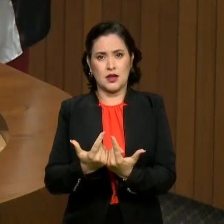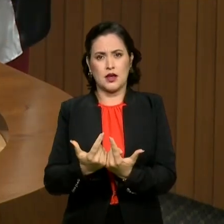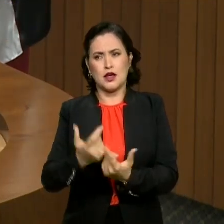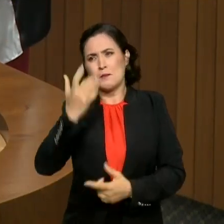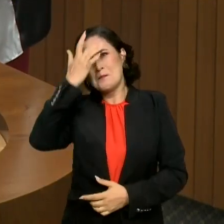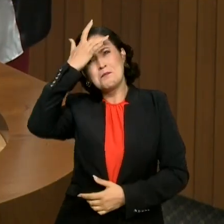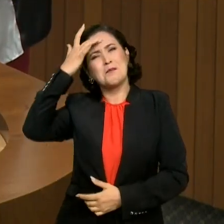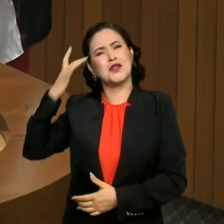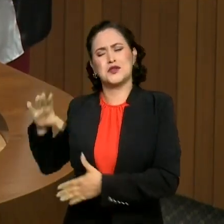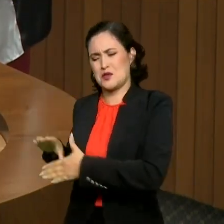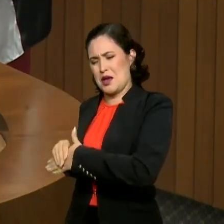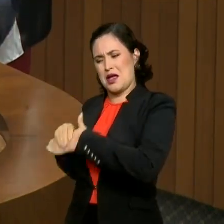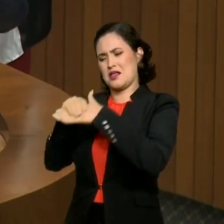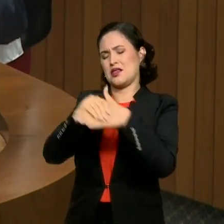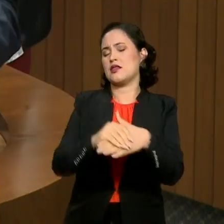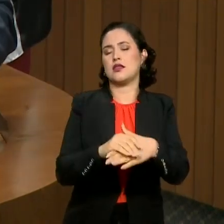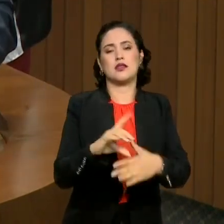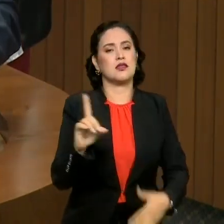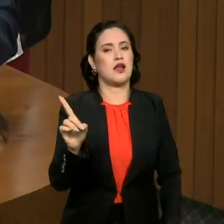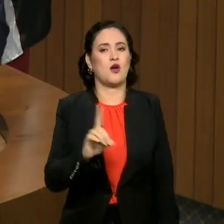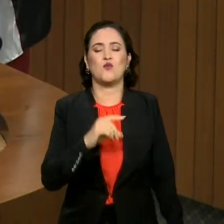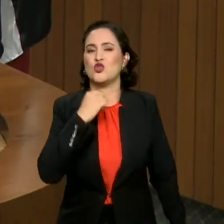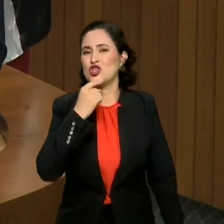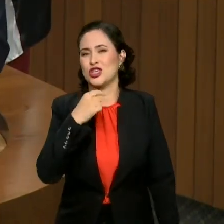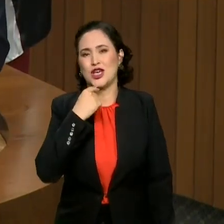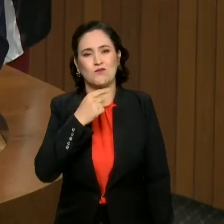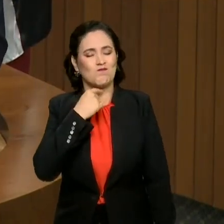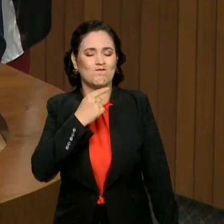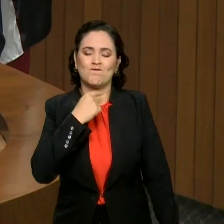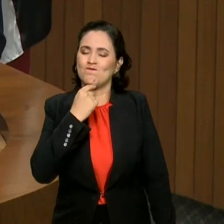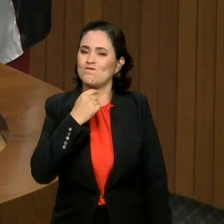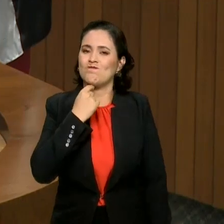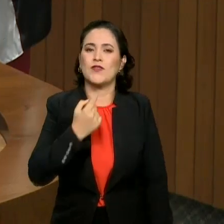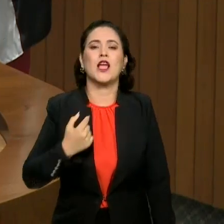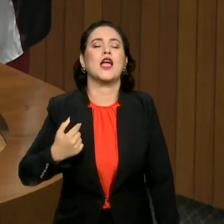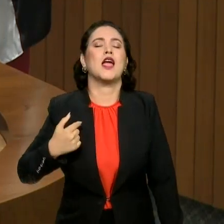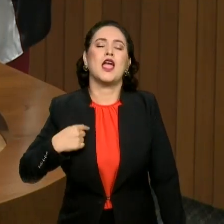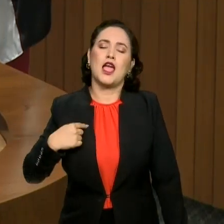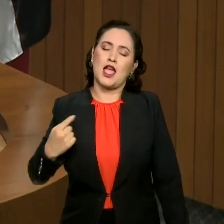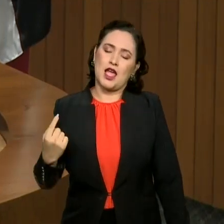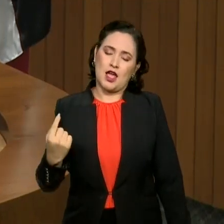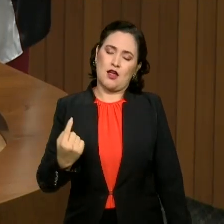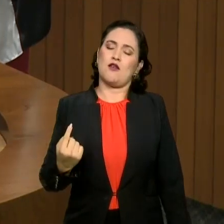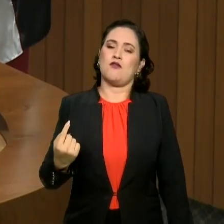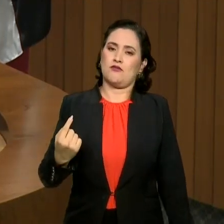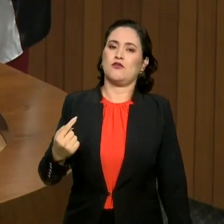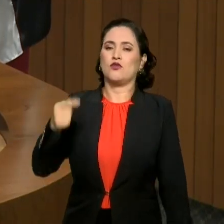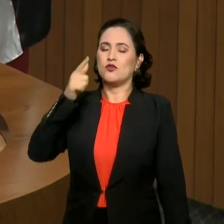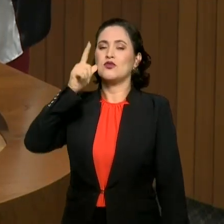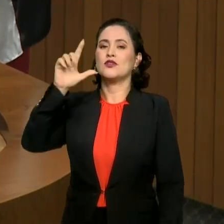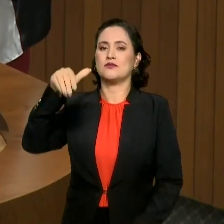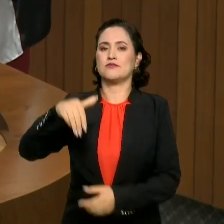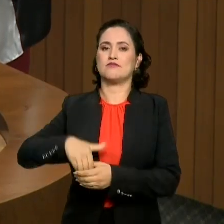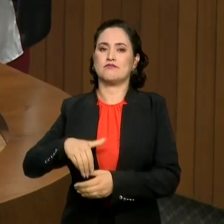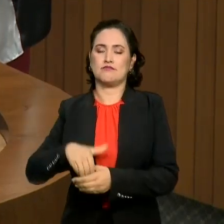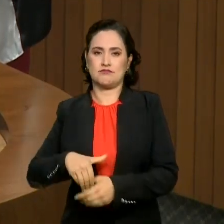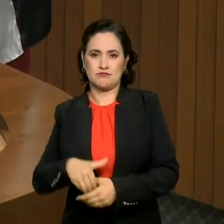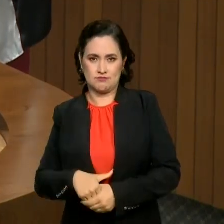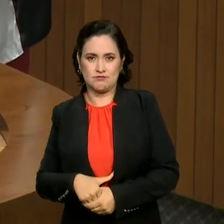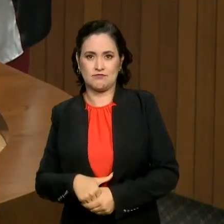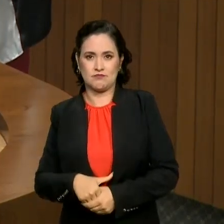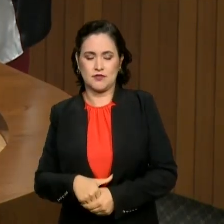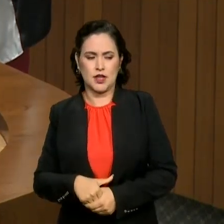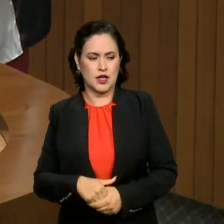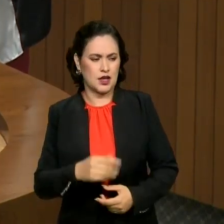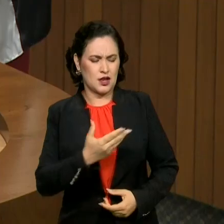ninguém, não foi a SAF e a Folha do Inagro que me colocaram aqui na Assembleia, como